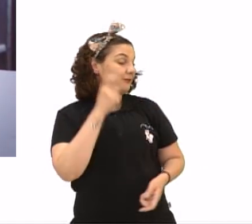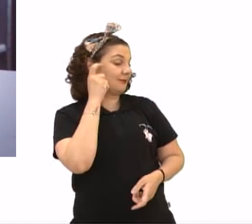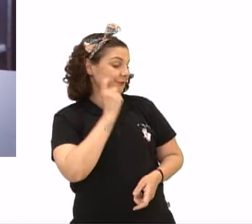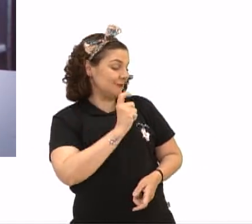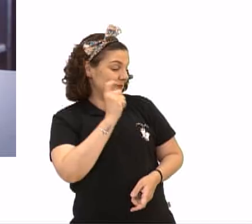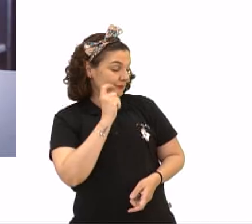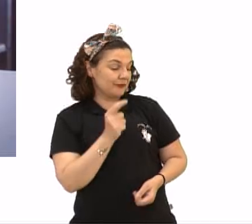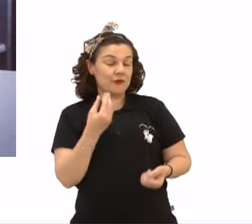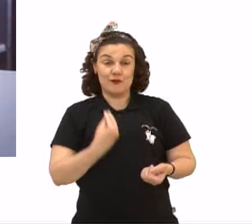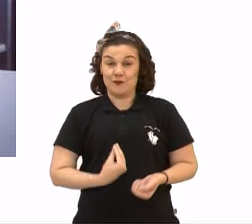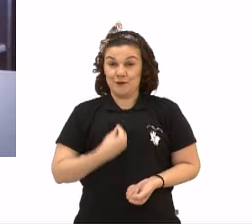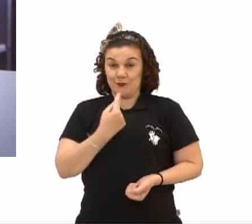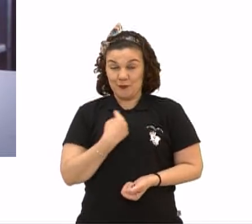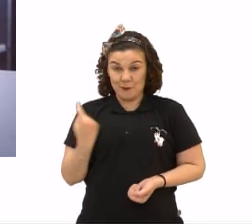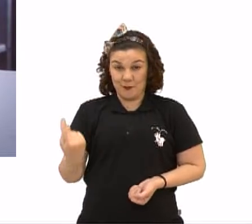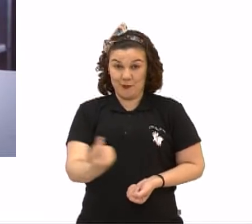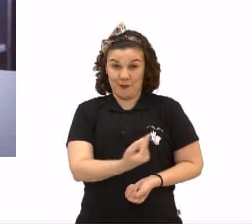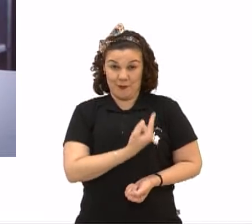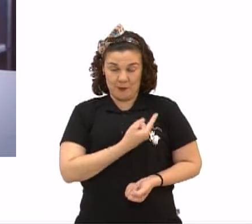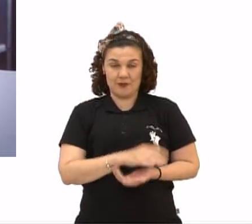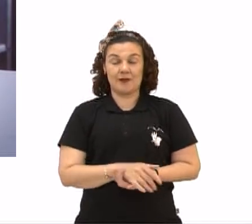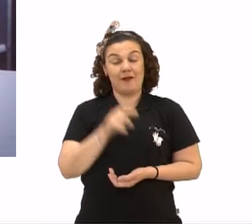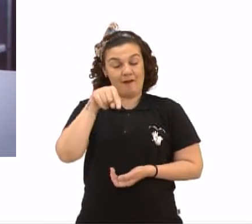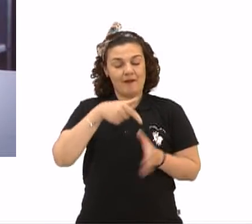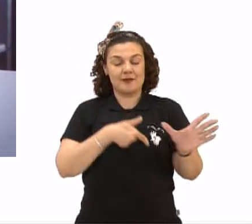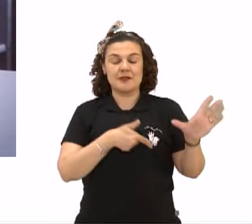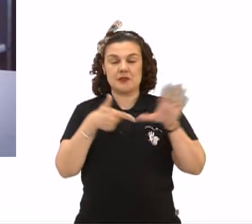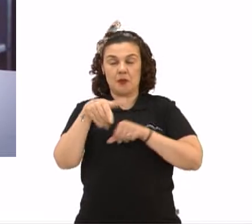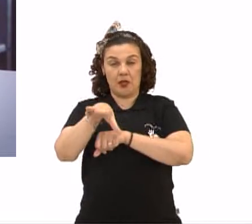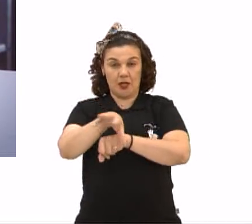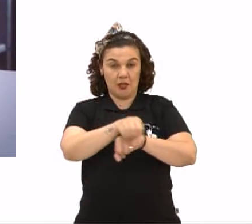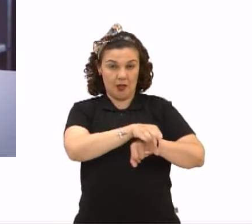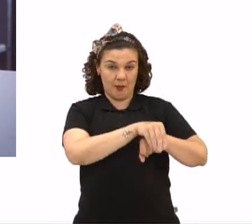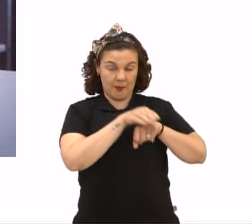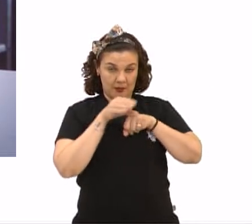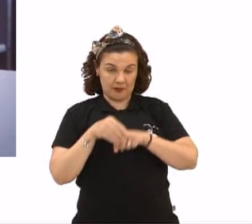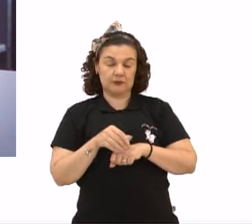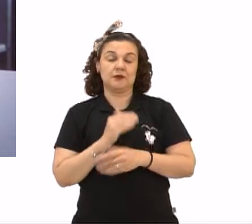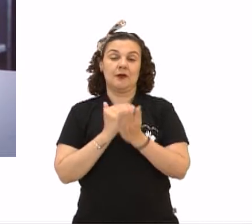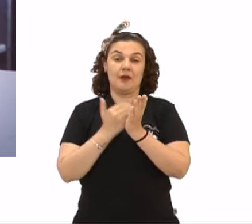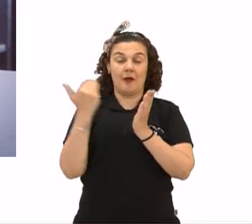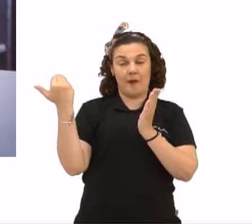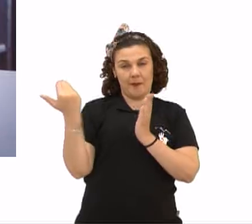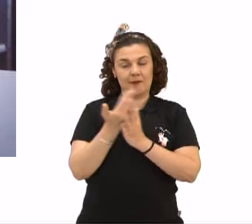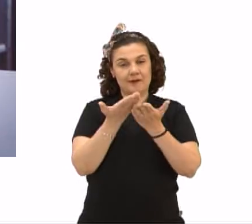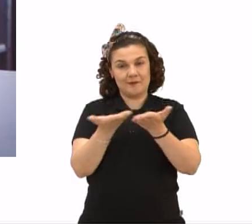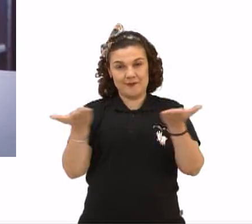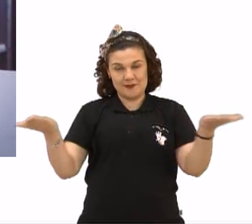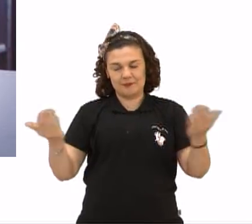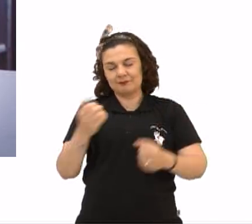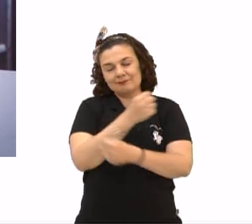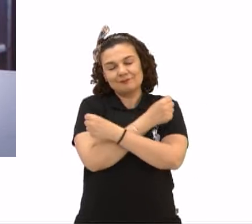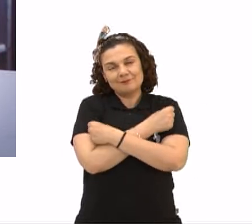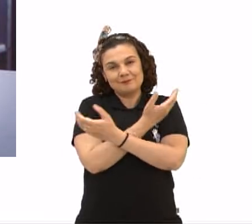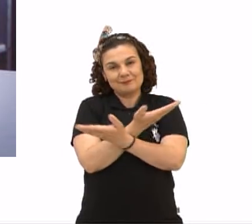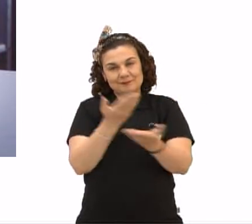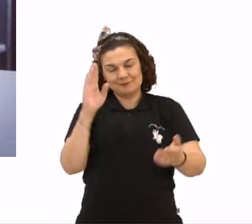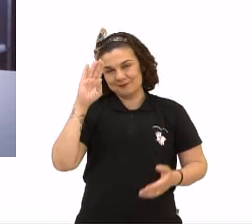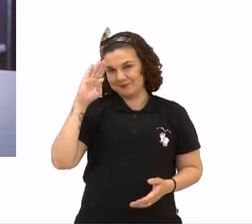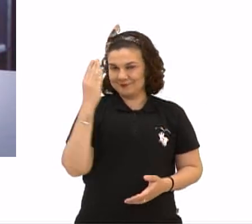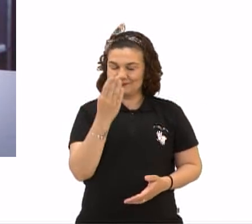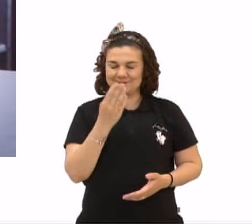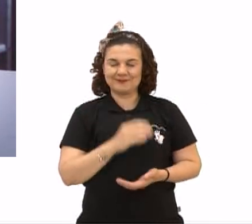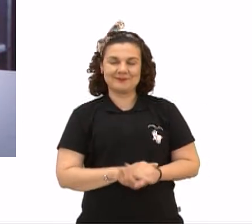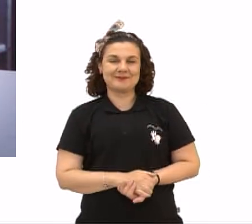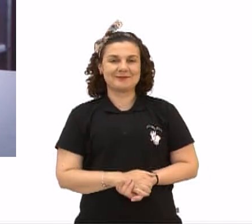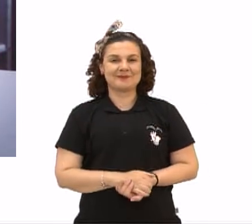disponibilizou a estar conosco aqui, levando nesta Semana do Conhecimento um pouco mais de conhecimento a vocês. Grande abraço a todos, nos encontramos.